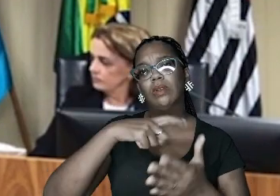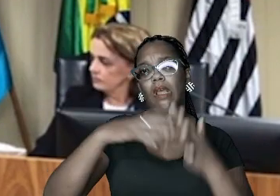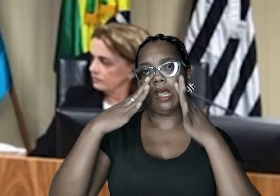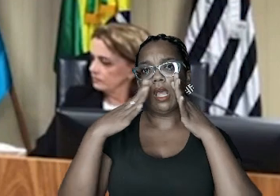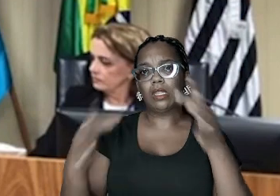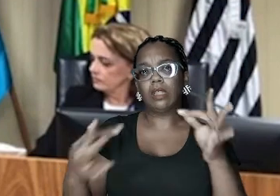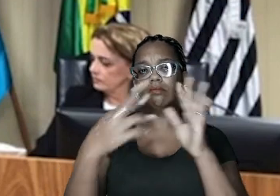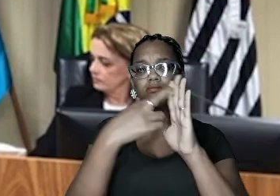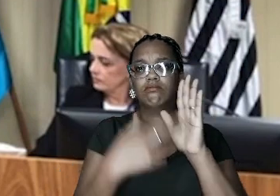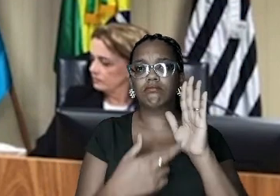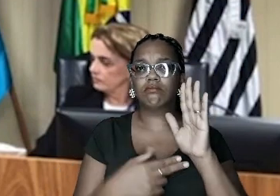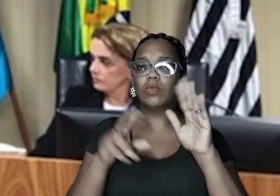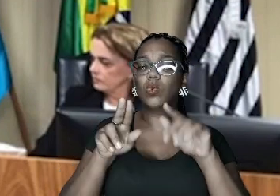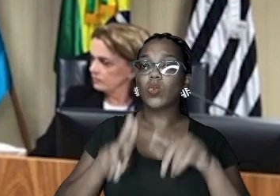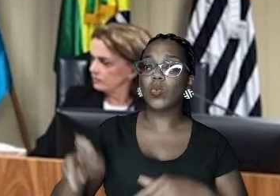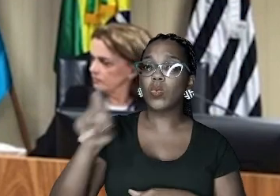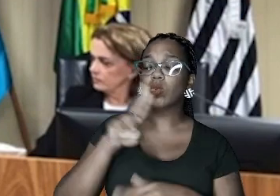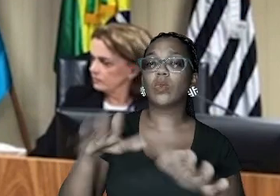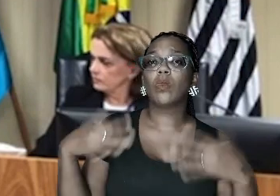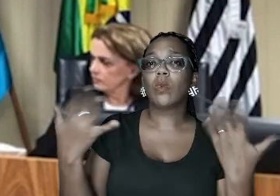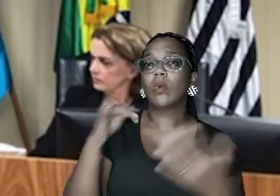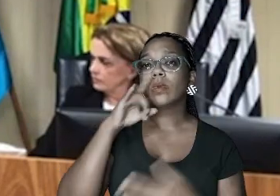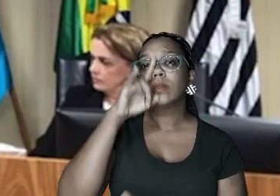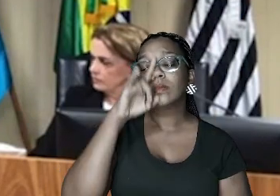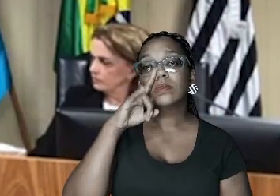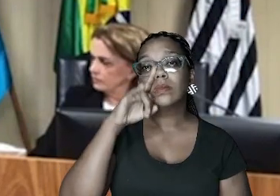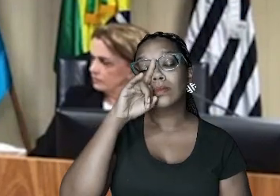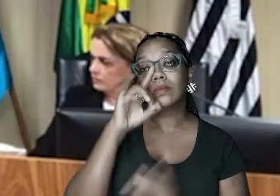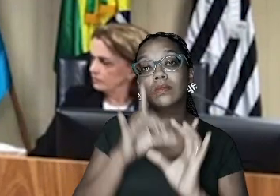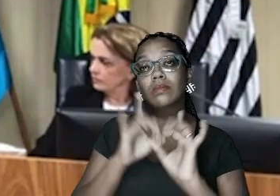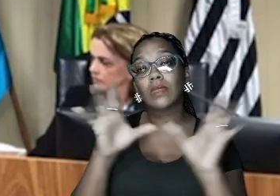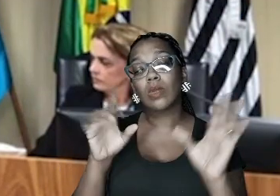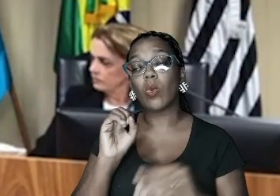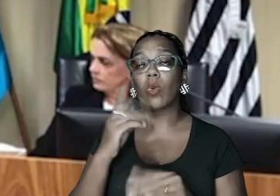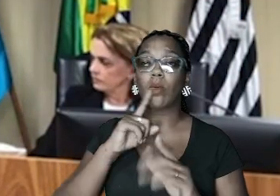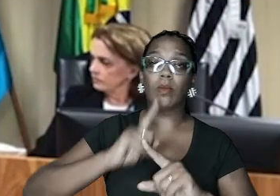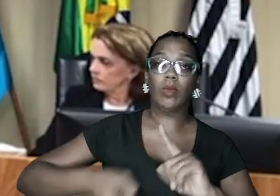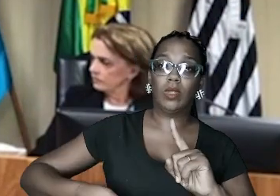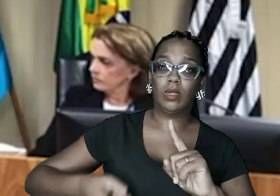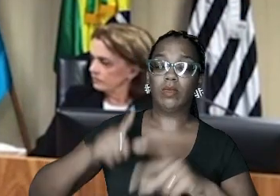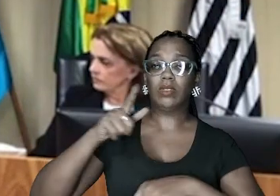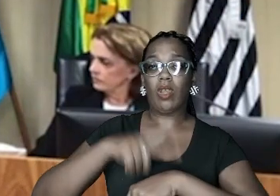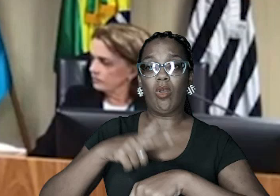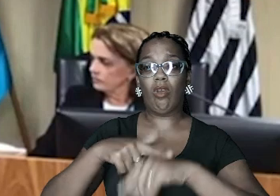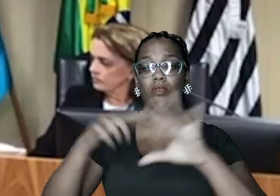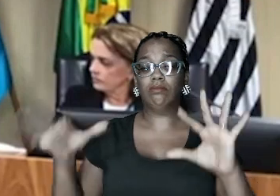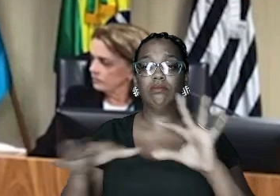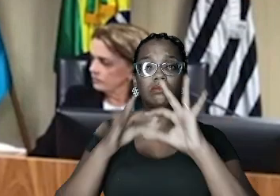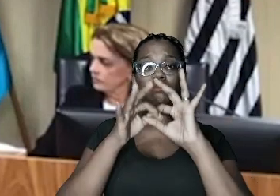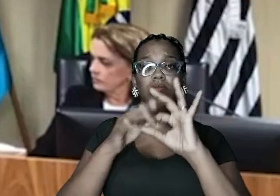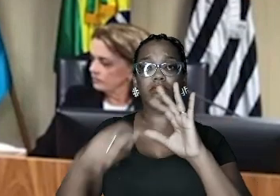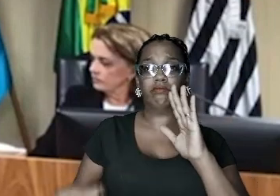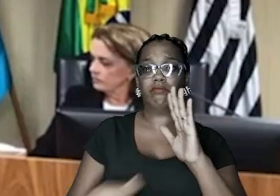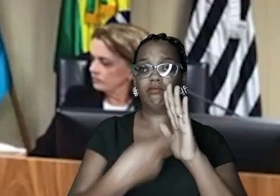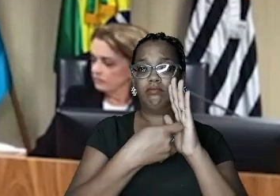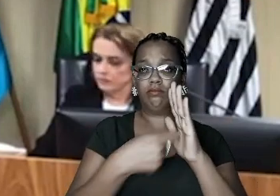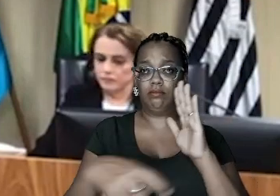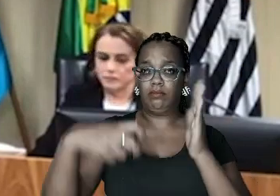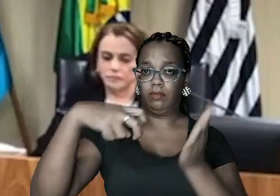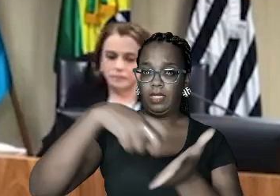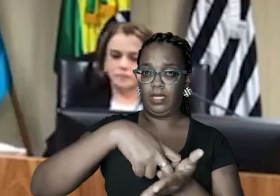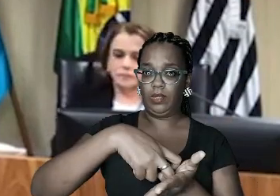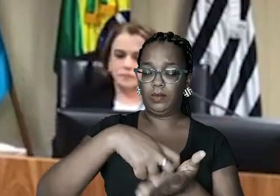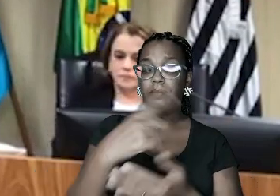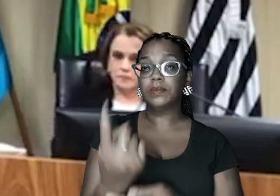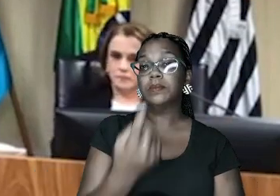estabelecer Qual é o risco permitido ou proibido na hora de veicular a imputação penal então o primeiro aspecto